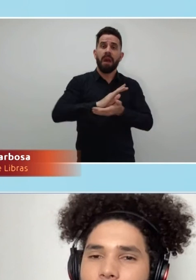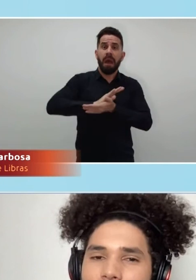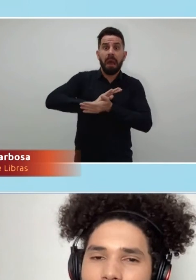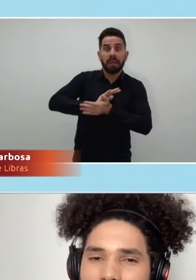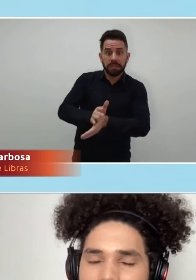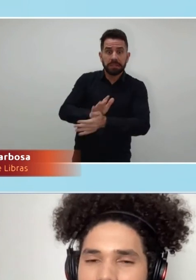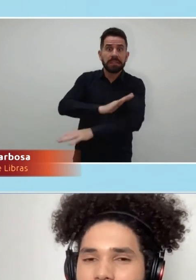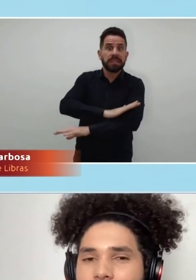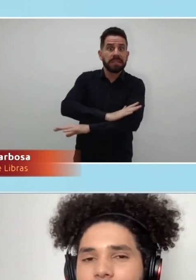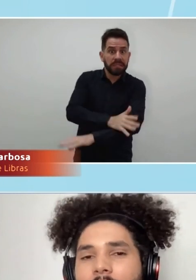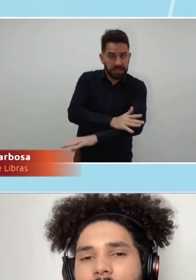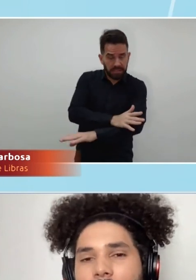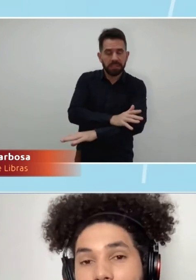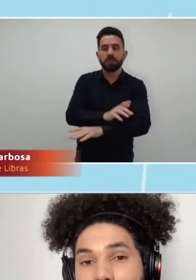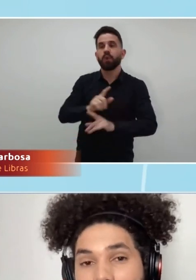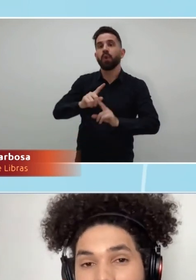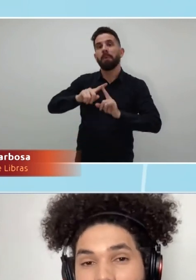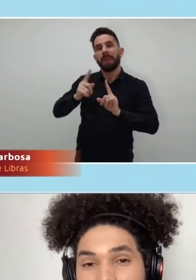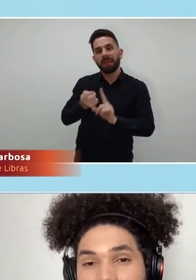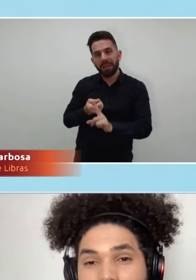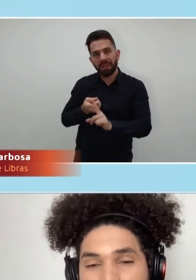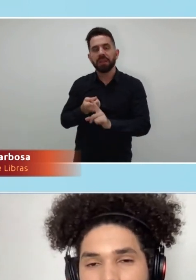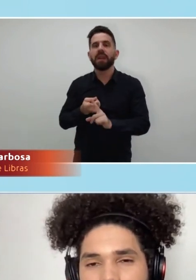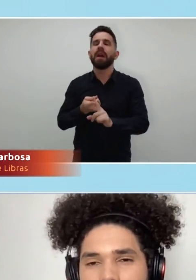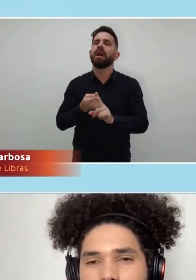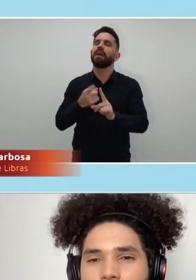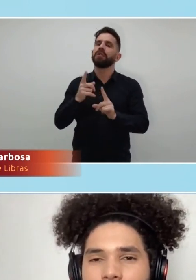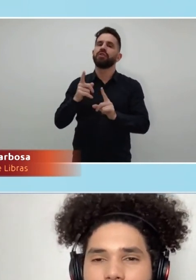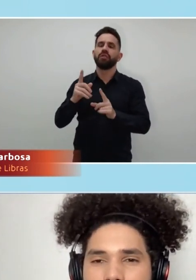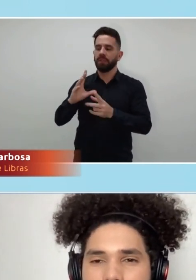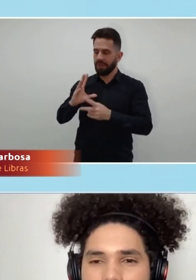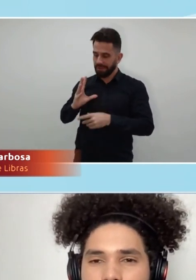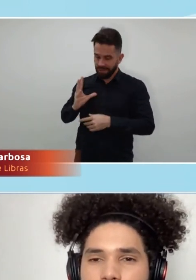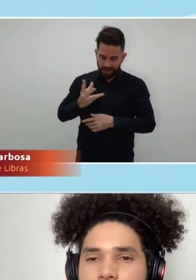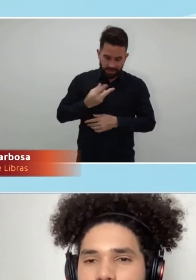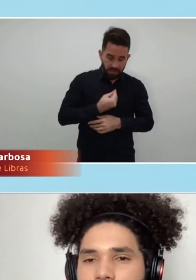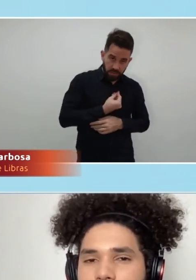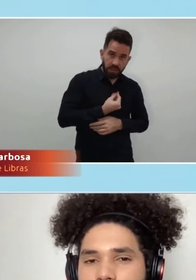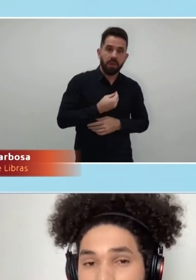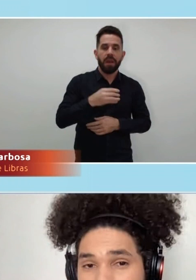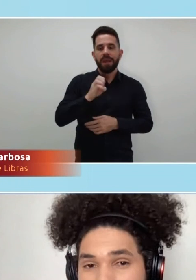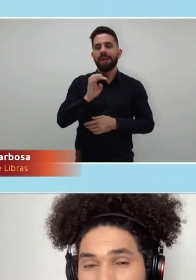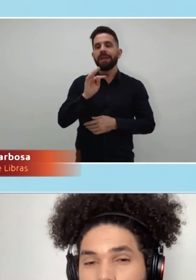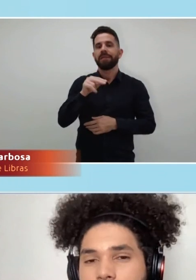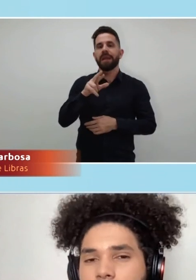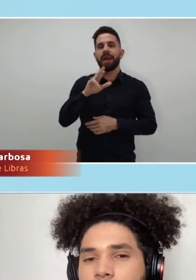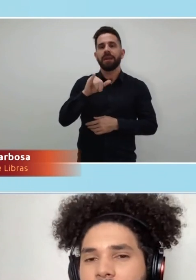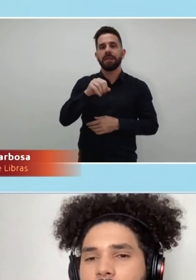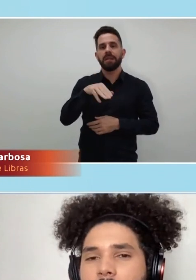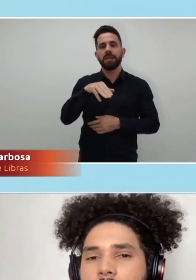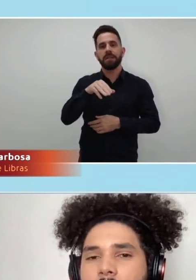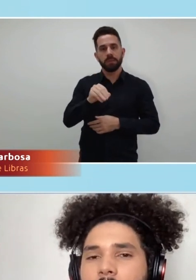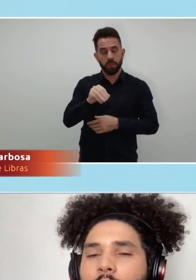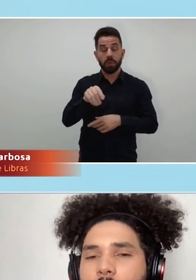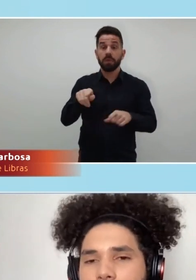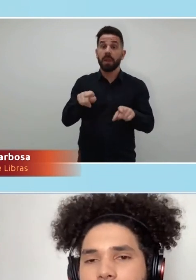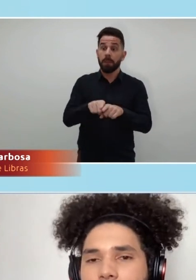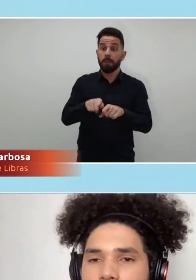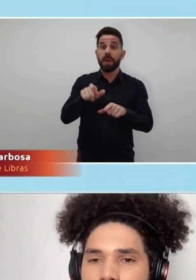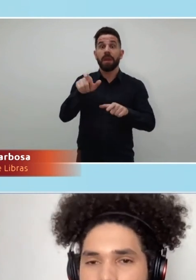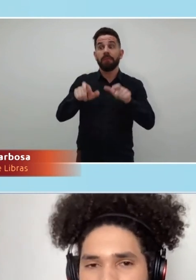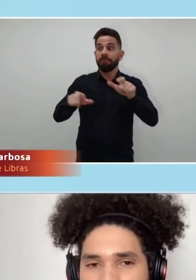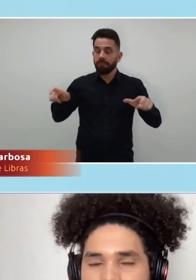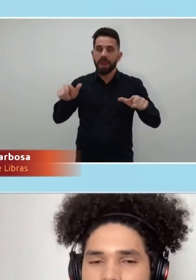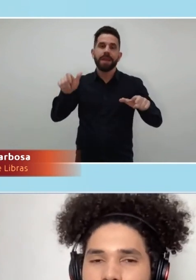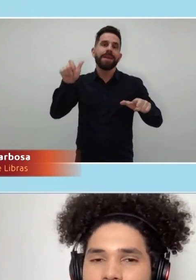institucional, maternidade, transição de gênero, etarismo e a situação feminina